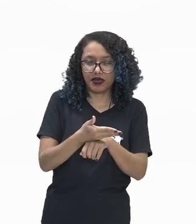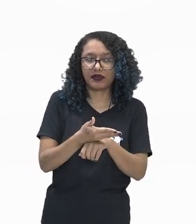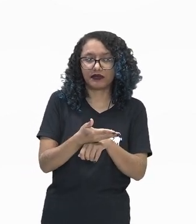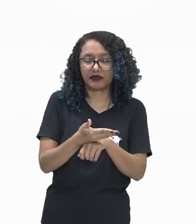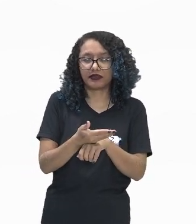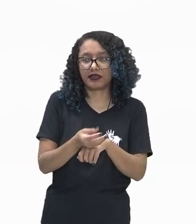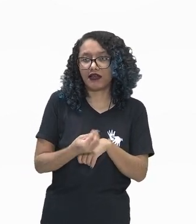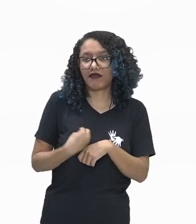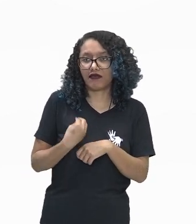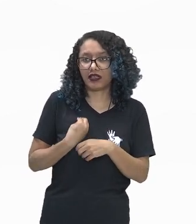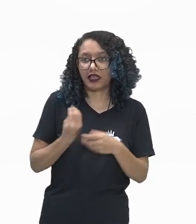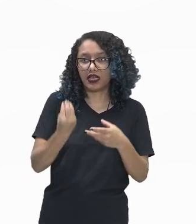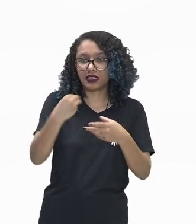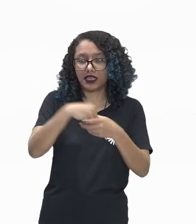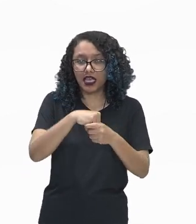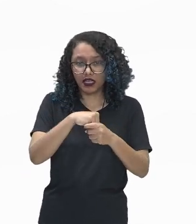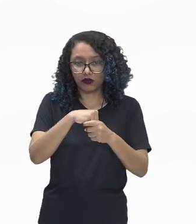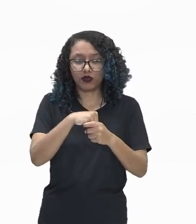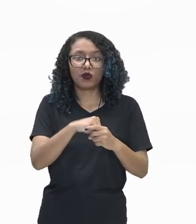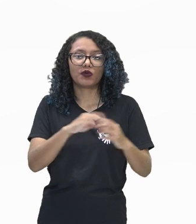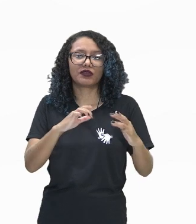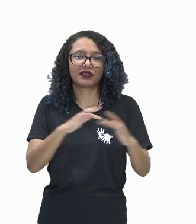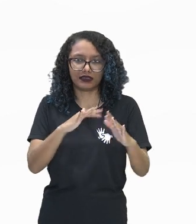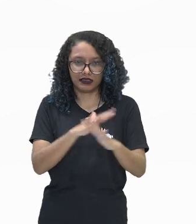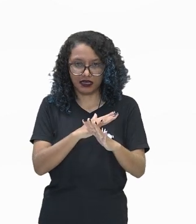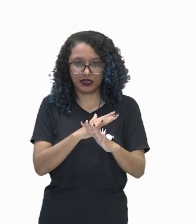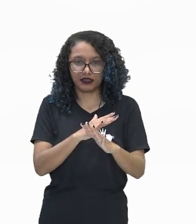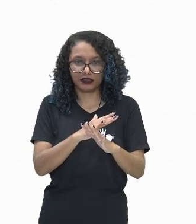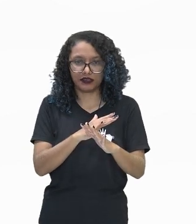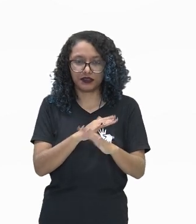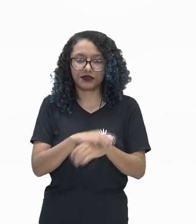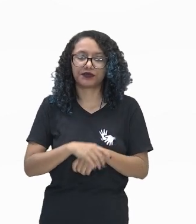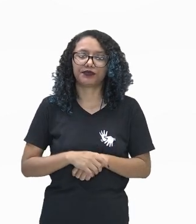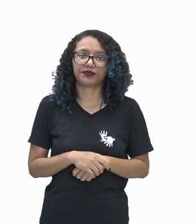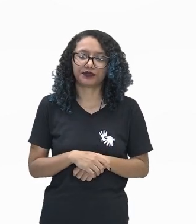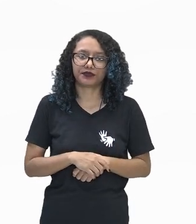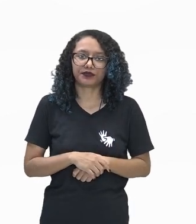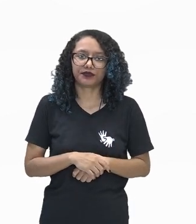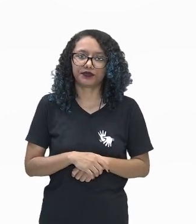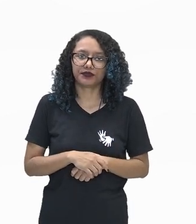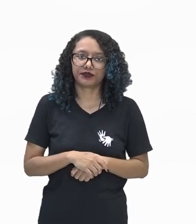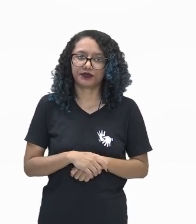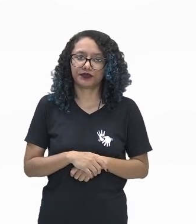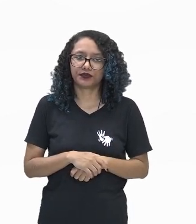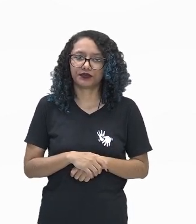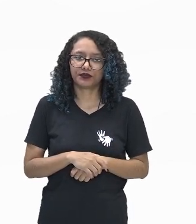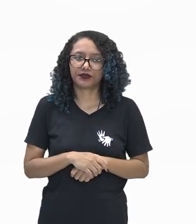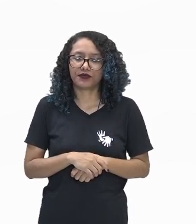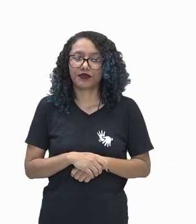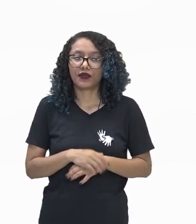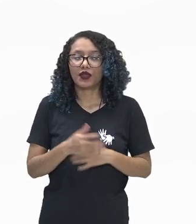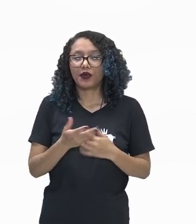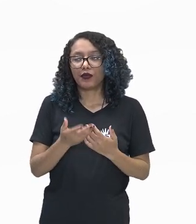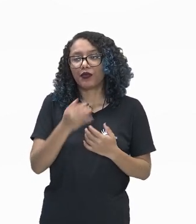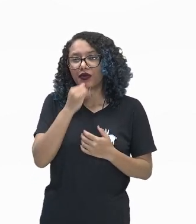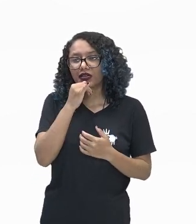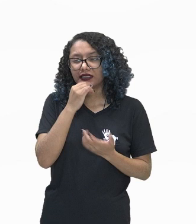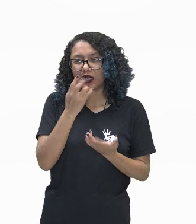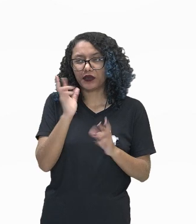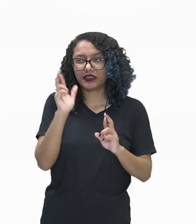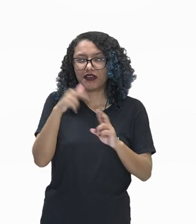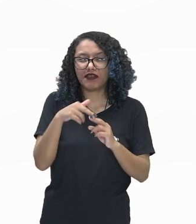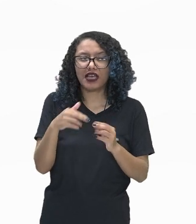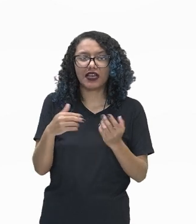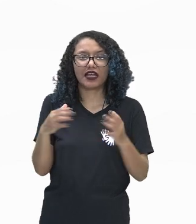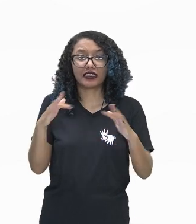cidade. Cidadão. Nós estamos falando aí das cidades, estados, lá na Grécia, quando